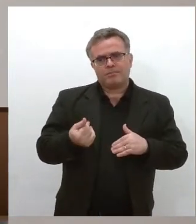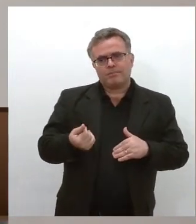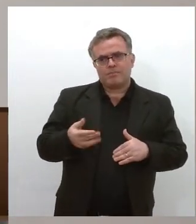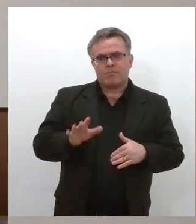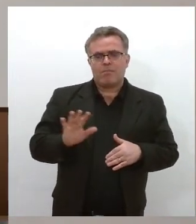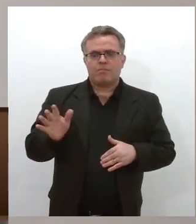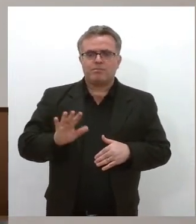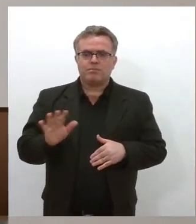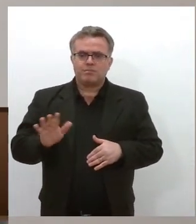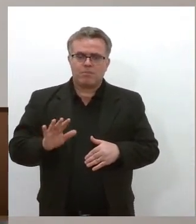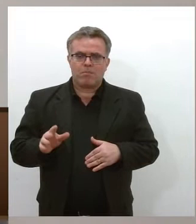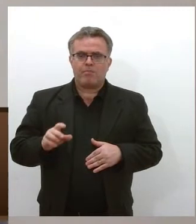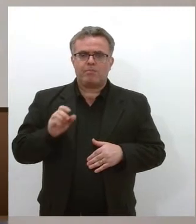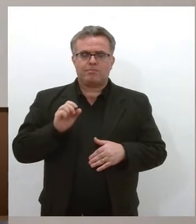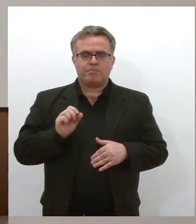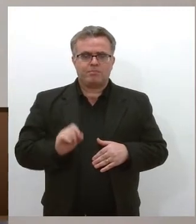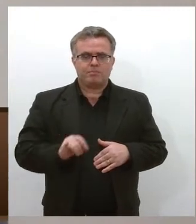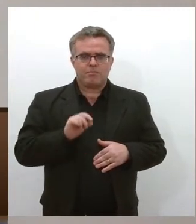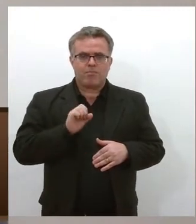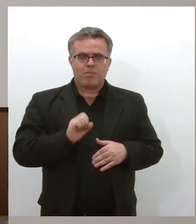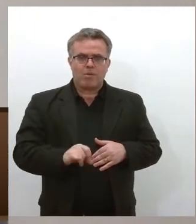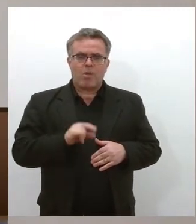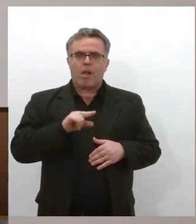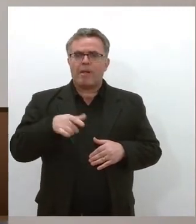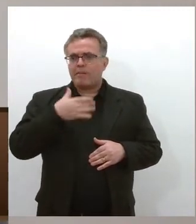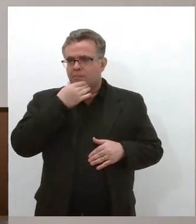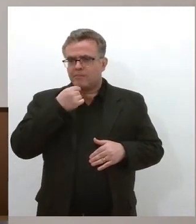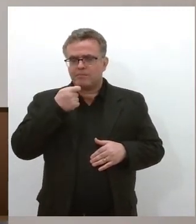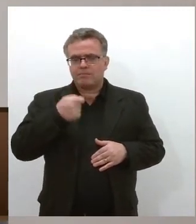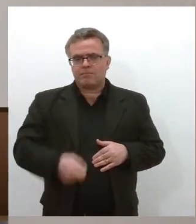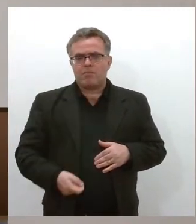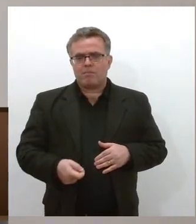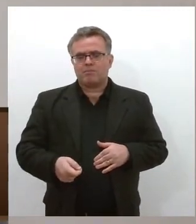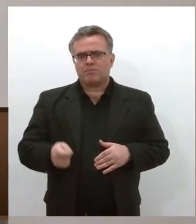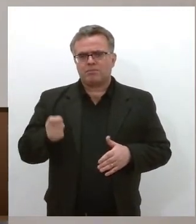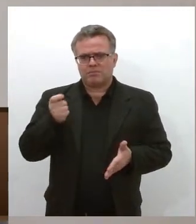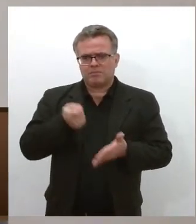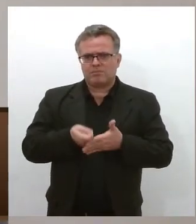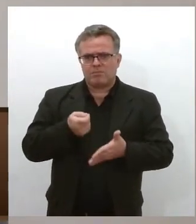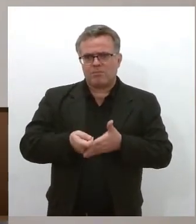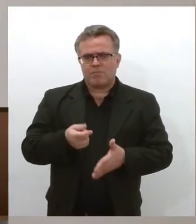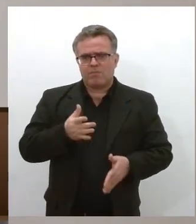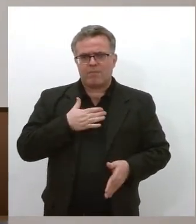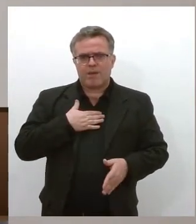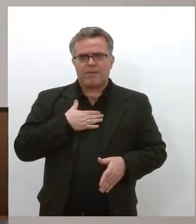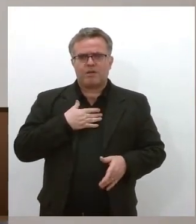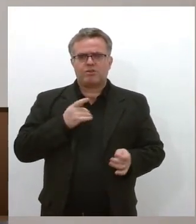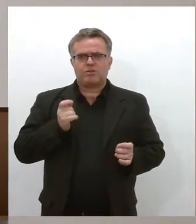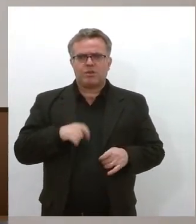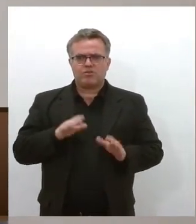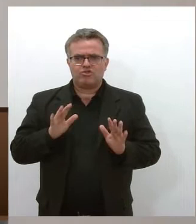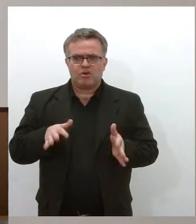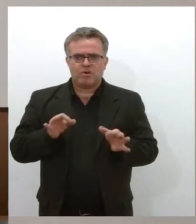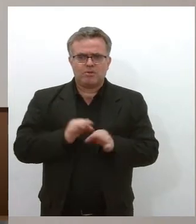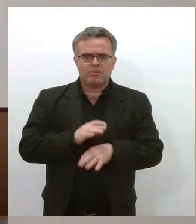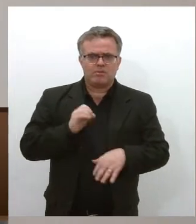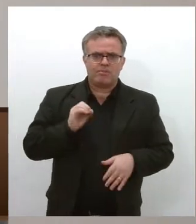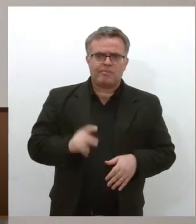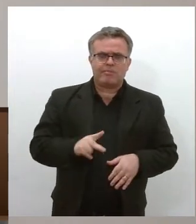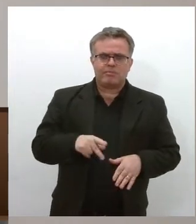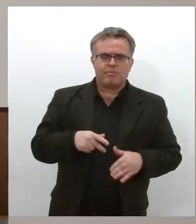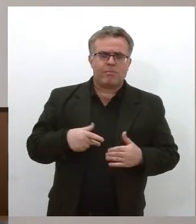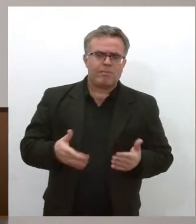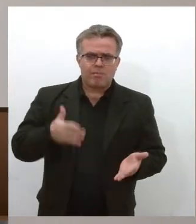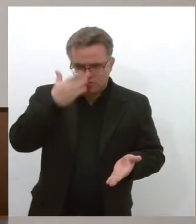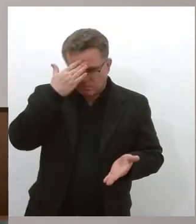homem tomando essa mesma atitude, eu teria essa cobrança? Eu teria essa indignação? Eu estaria criticando tanto como eu